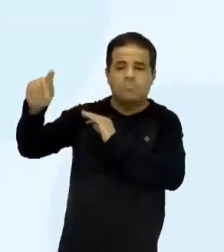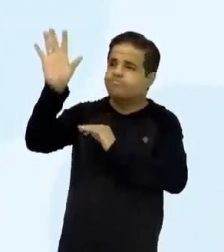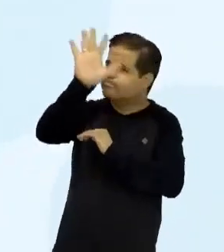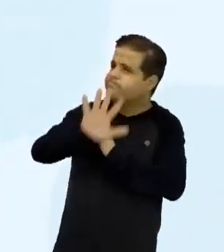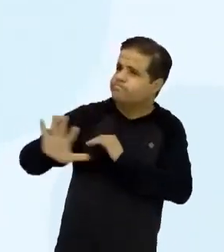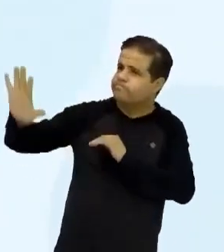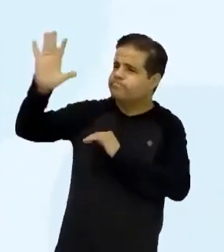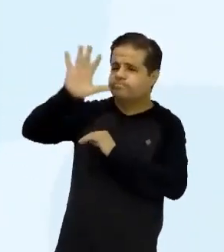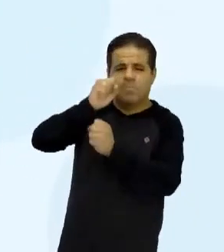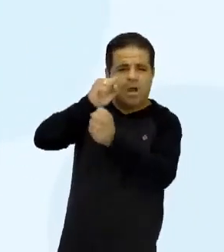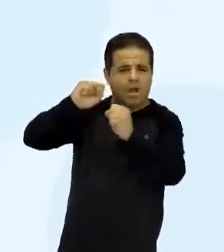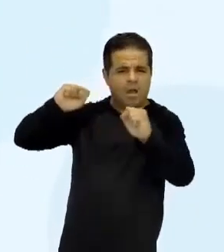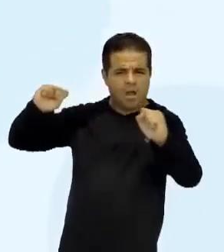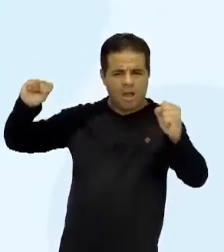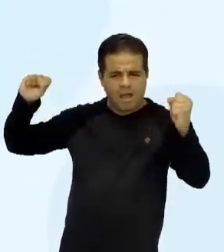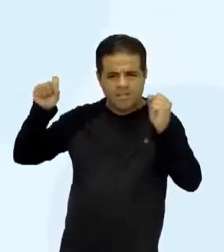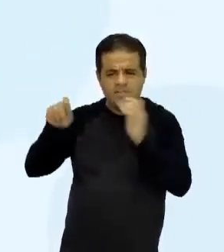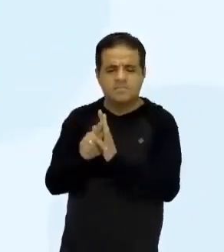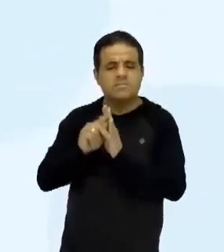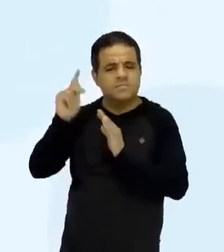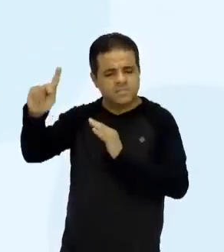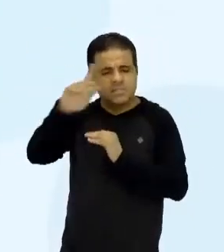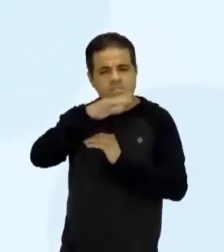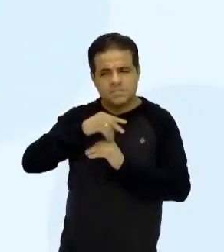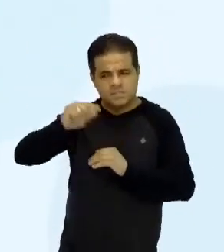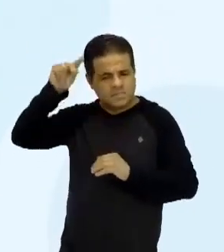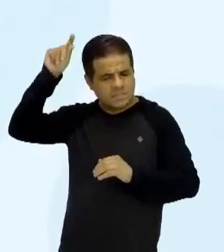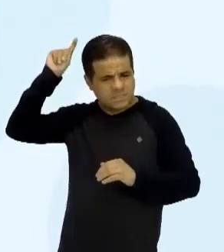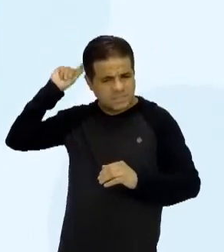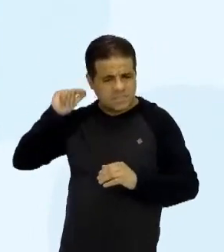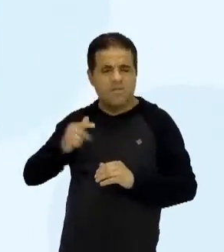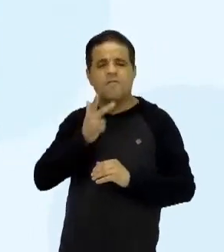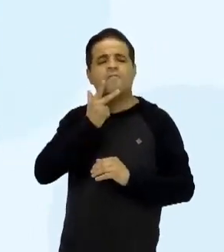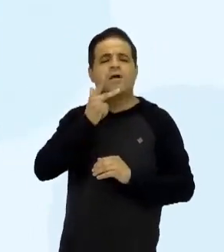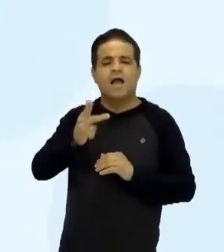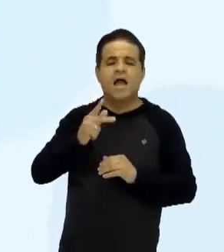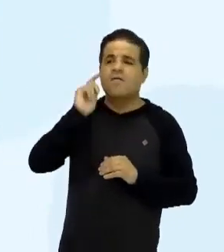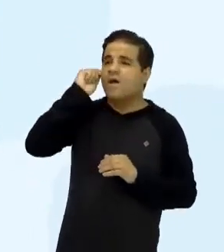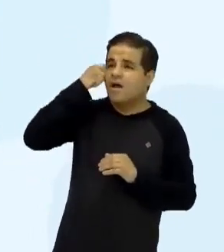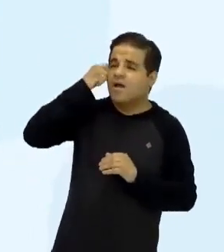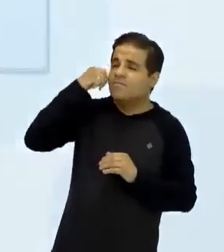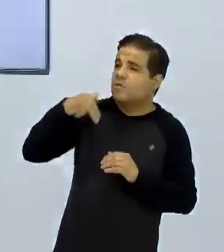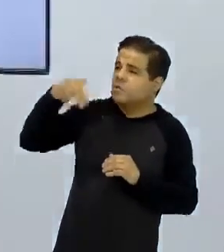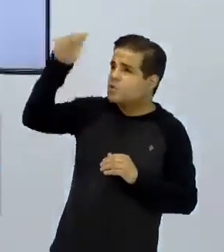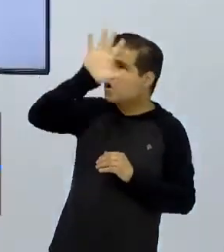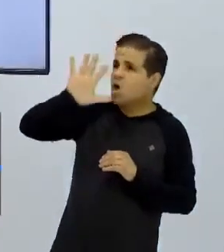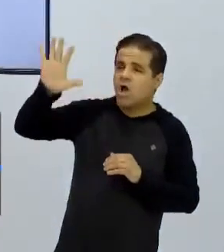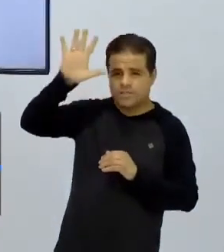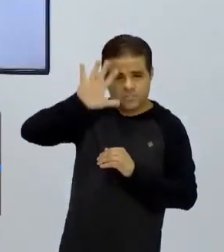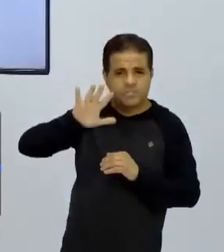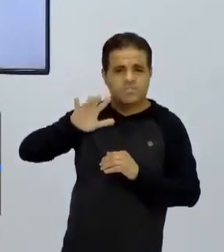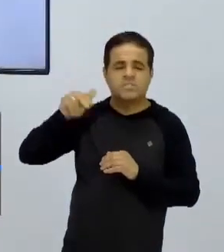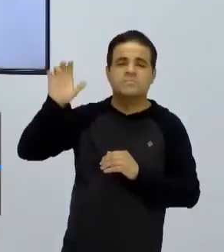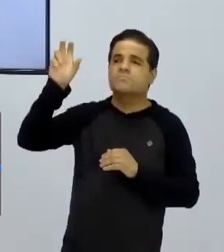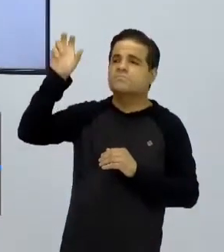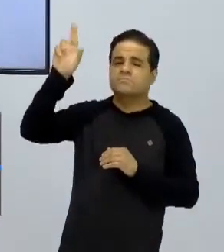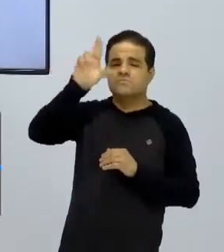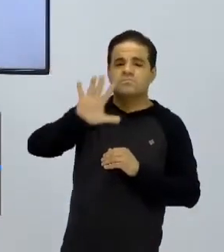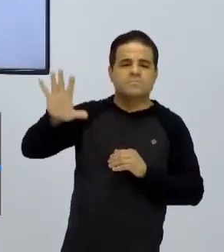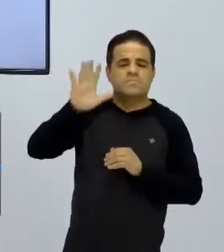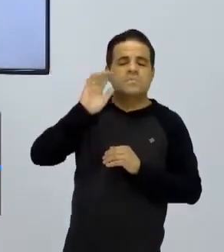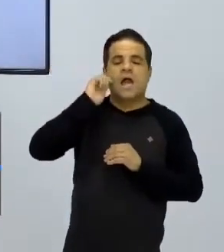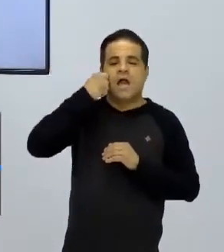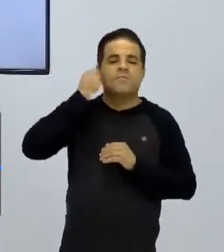essa região, né, que era, né, muitas vezes antigamente, né, se falava assim, África do Norte, né, a região